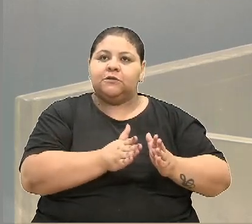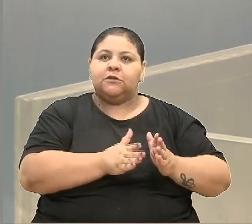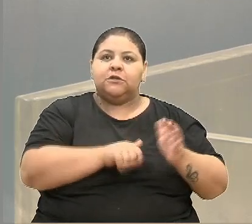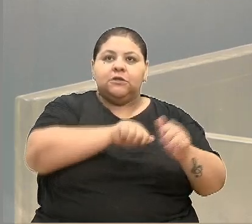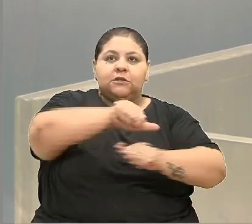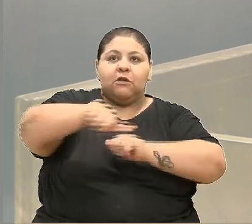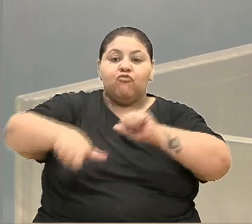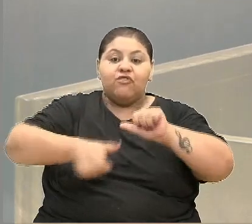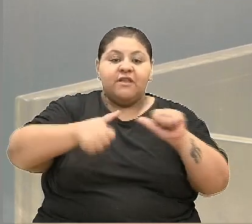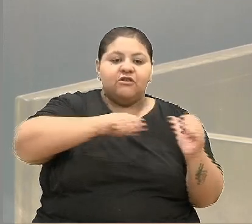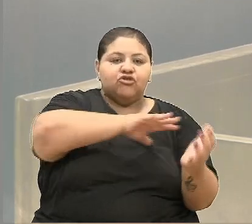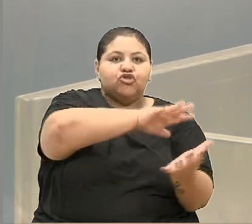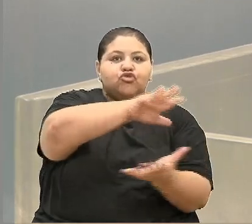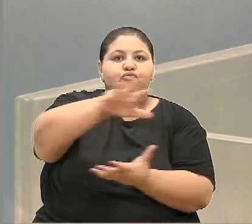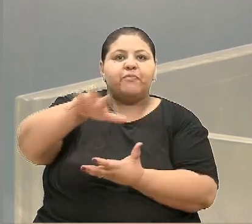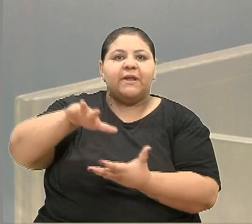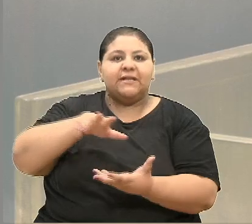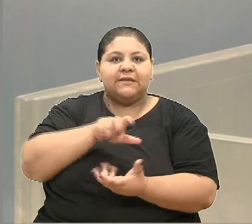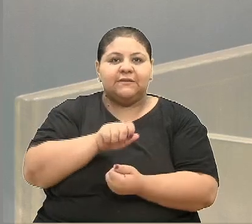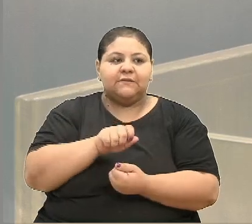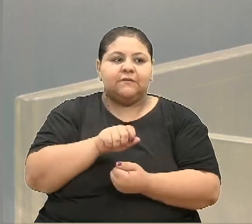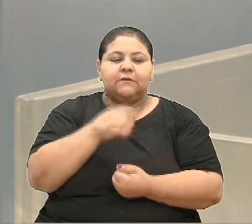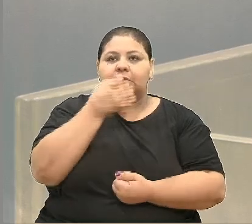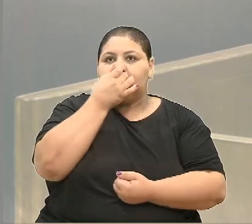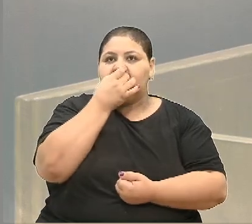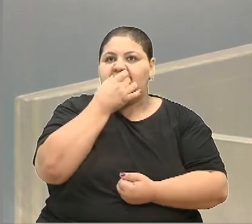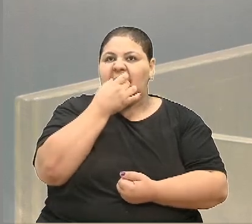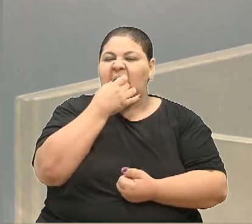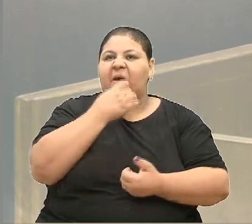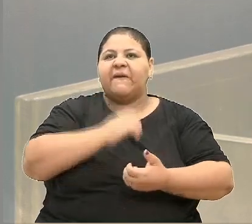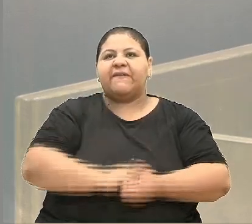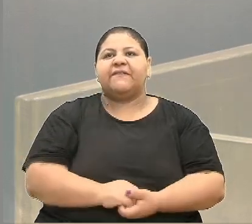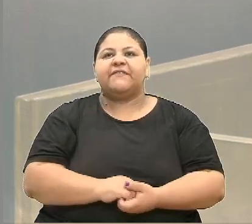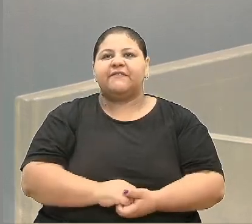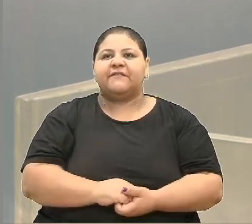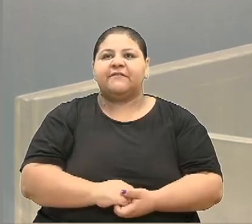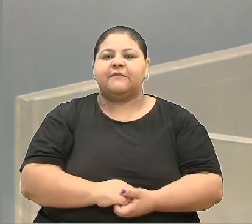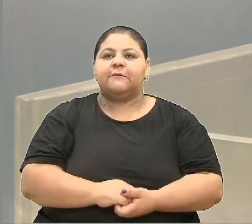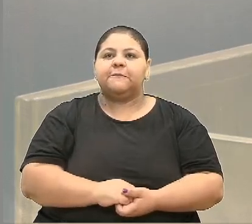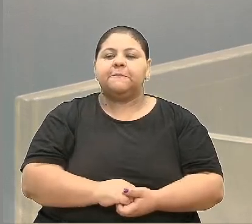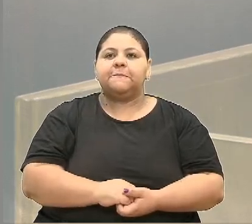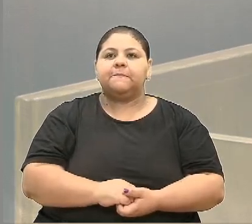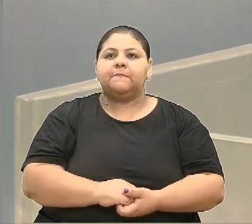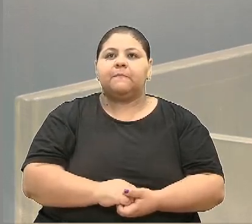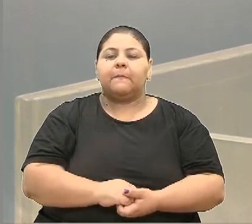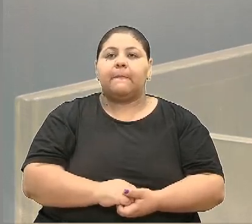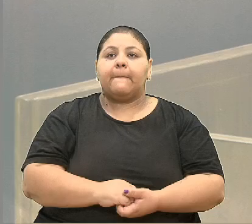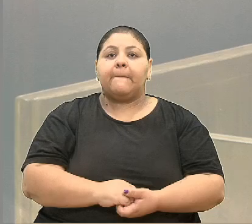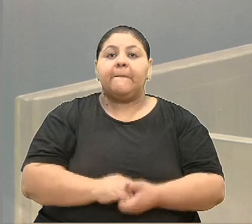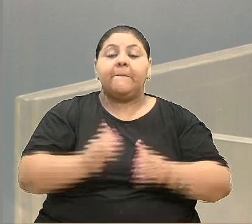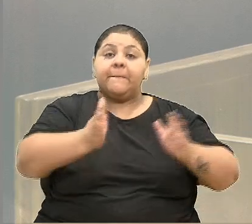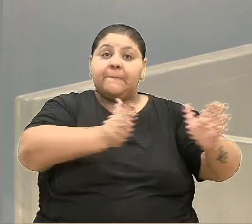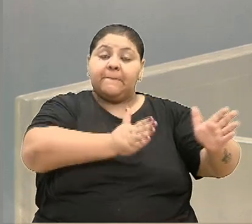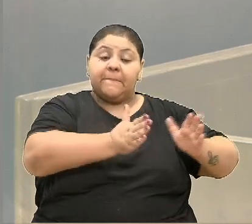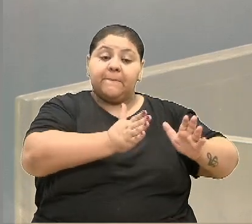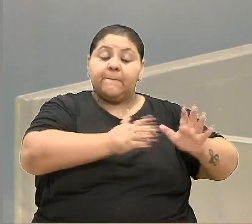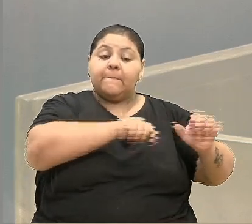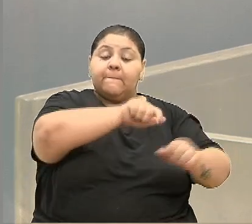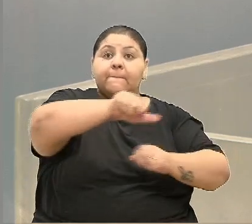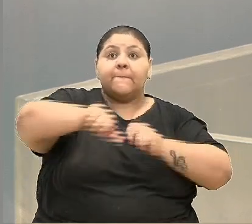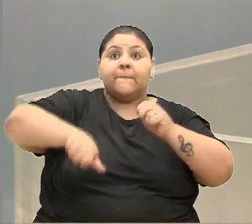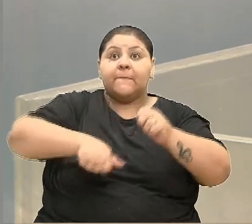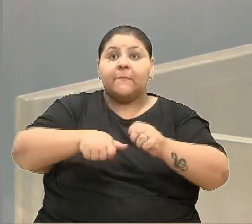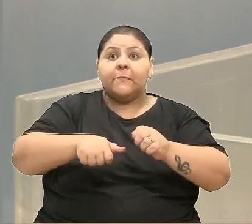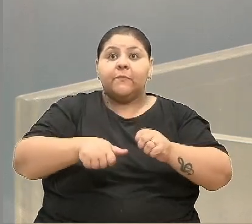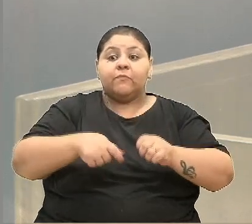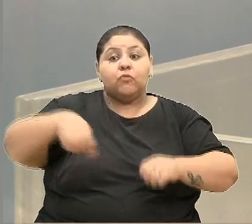nosso planeta. Tá, 30 segundos. A era de regeneração do nosso planeta, a era de regeneração de